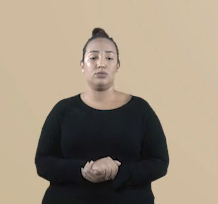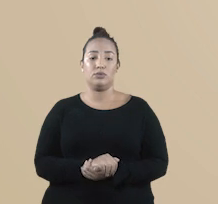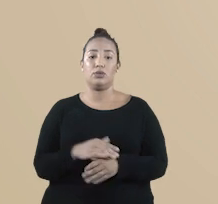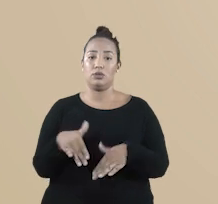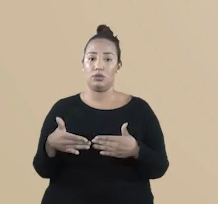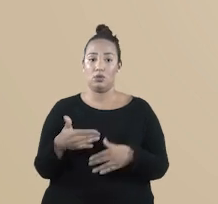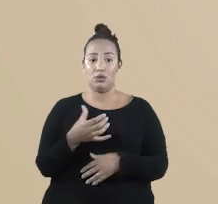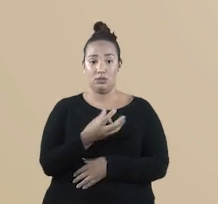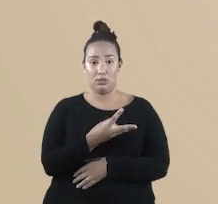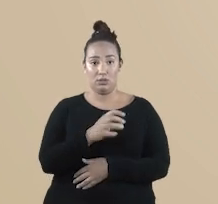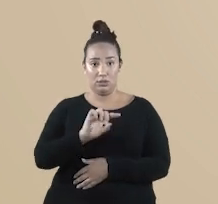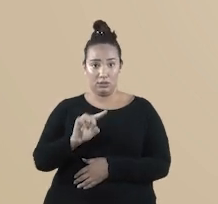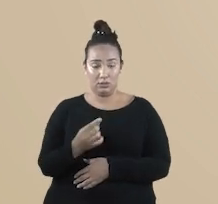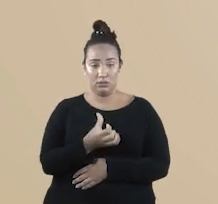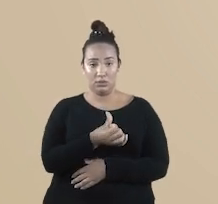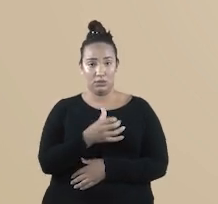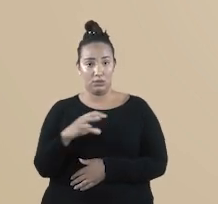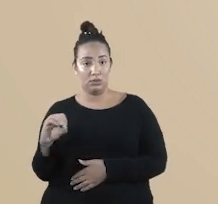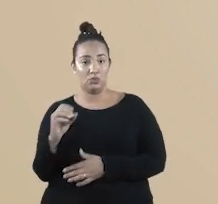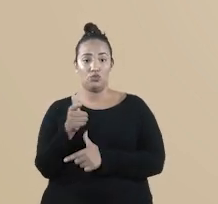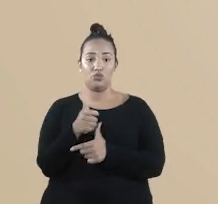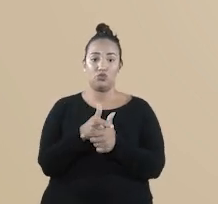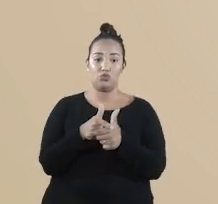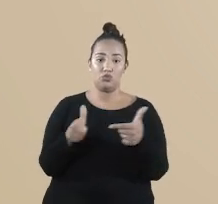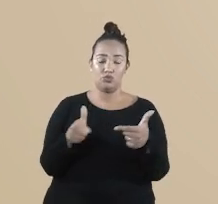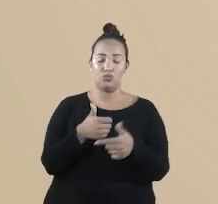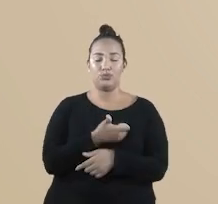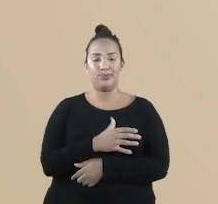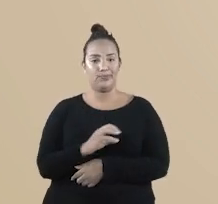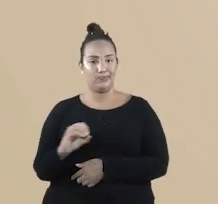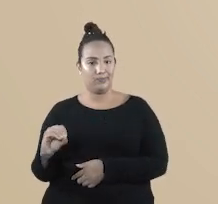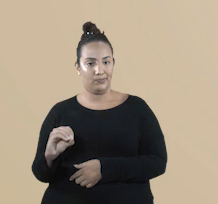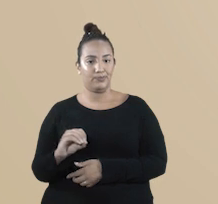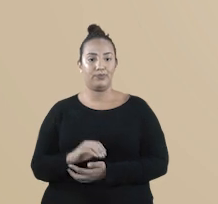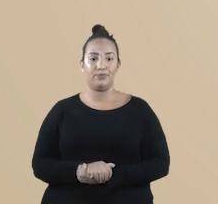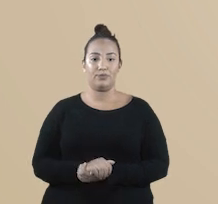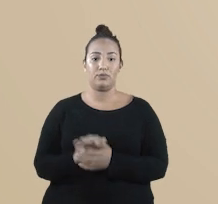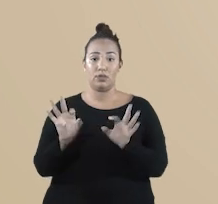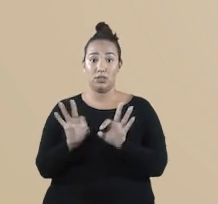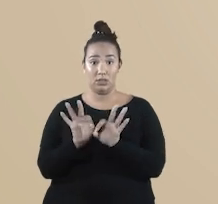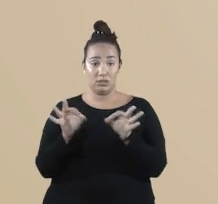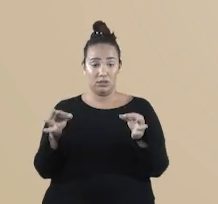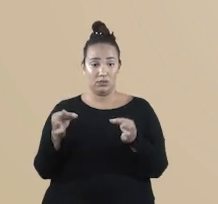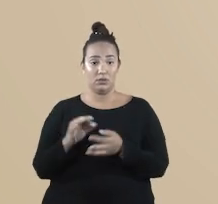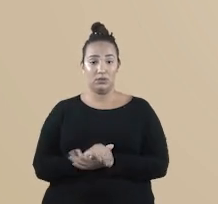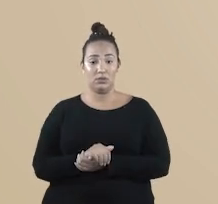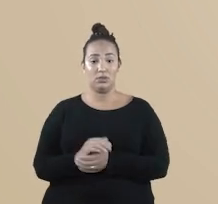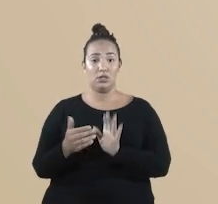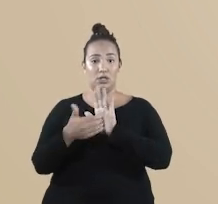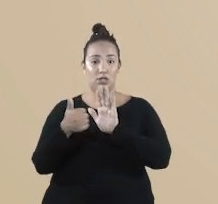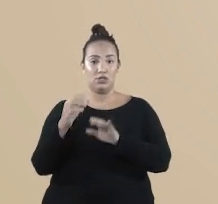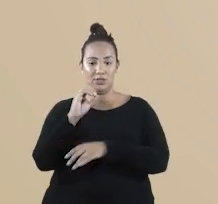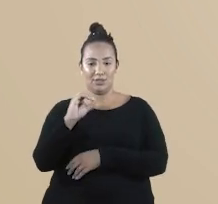Isolando M, teremos que M é igual a 3.600 dividido por 100.